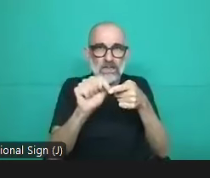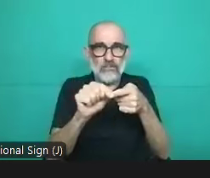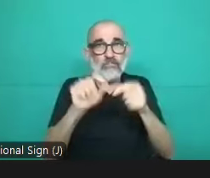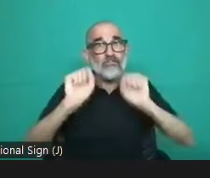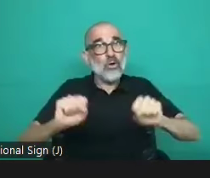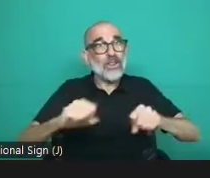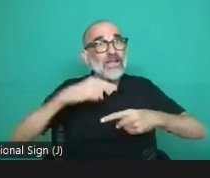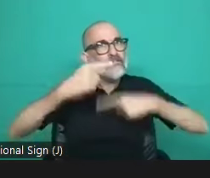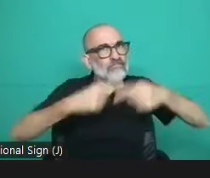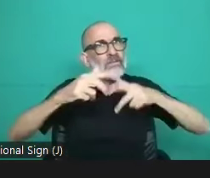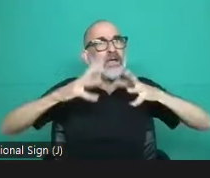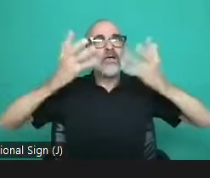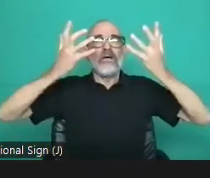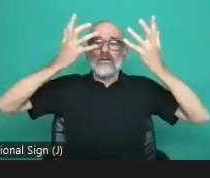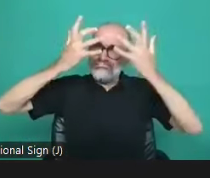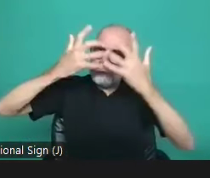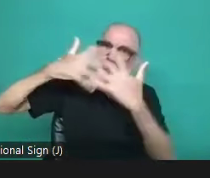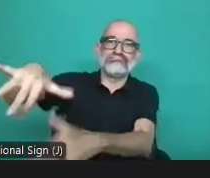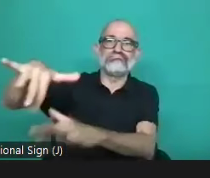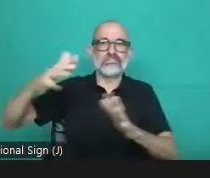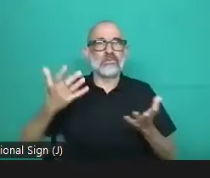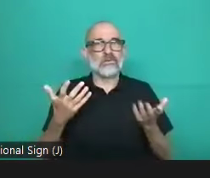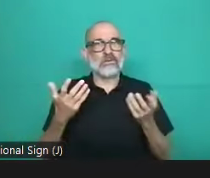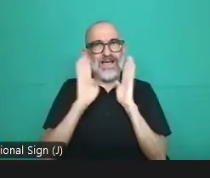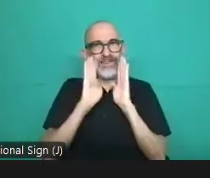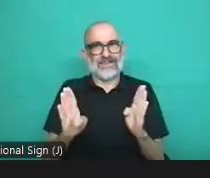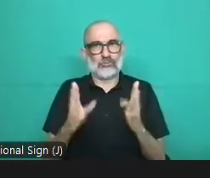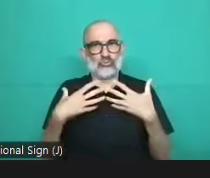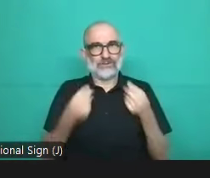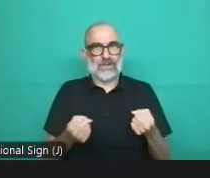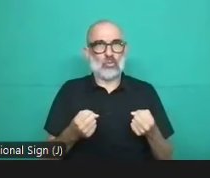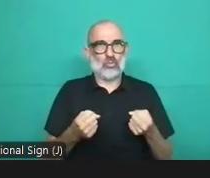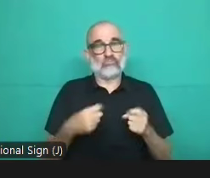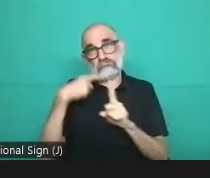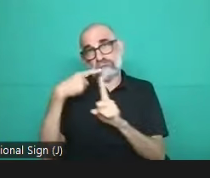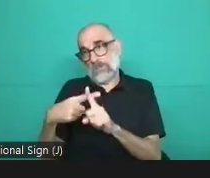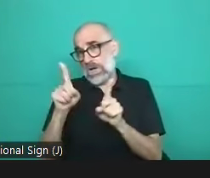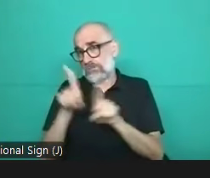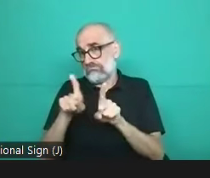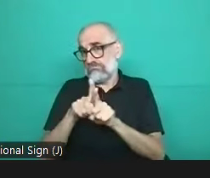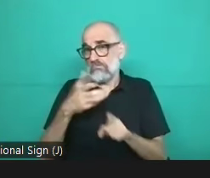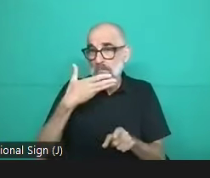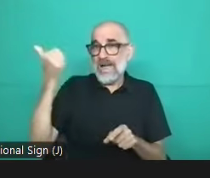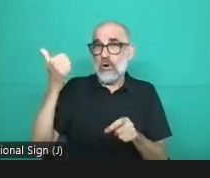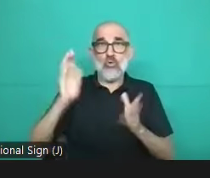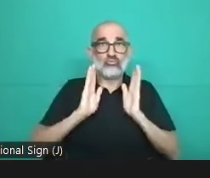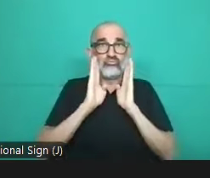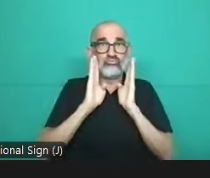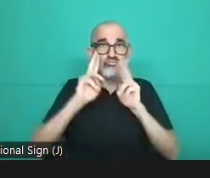oportuniza diagnósticos em tempo oportuno, sobretudo quando a gente está falando de câncer. Com isso,